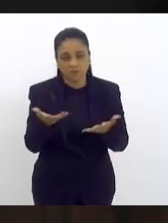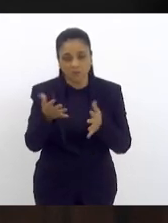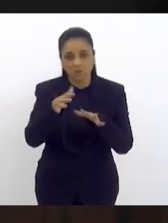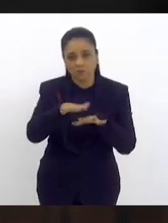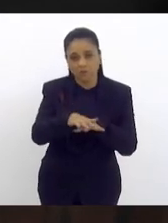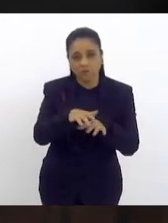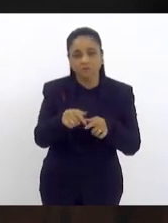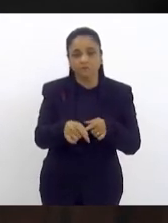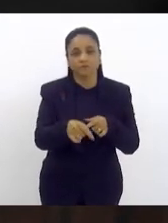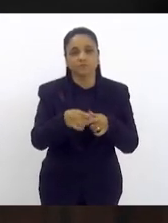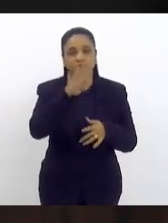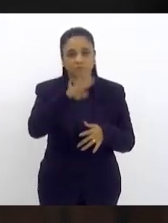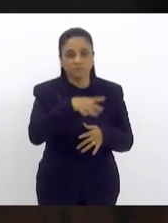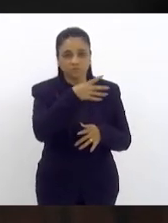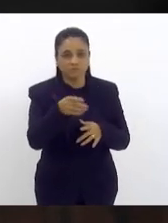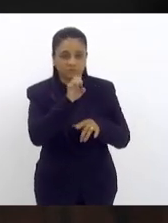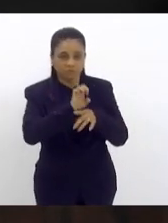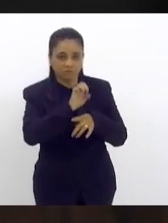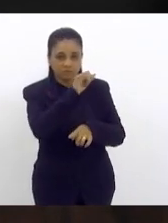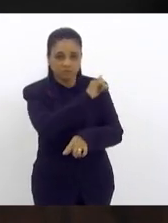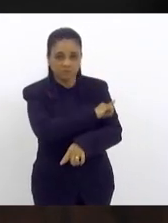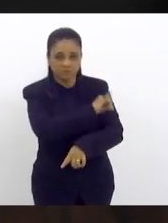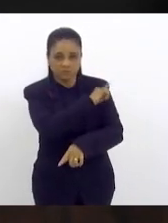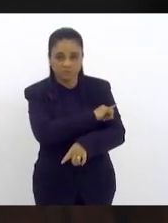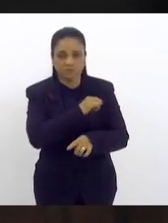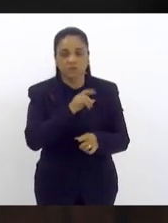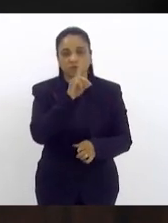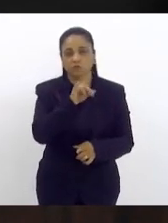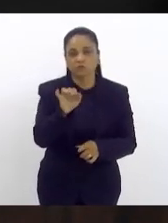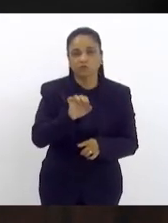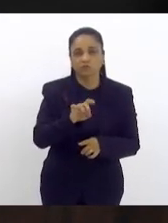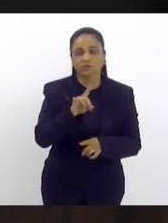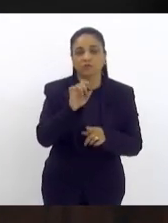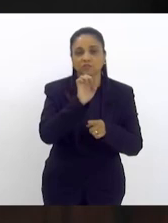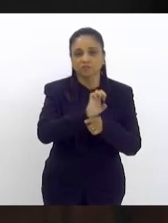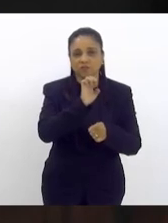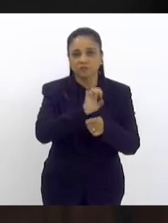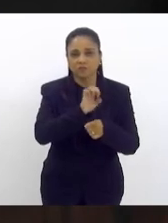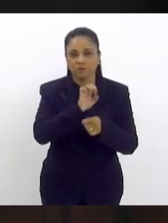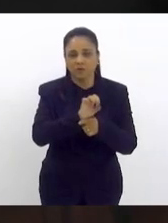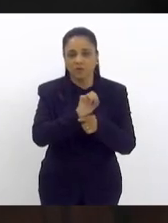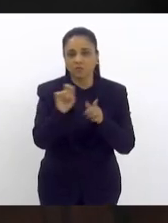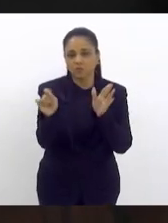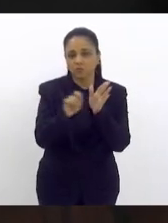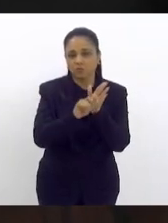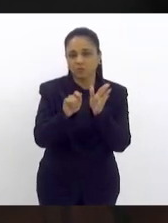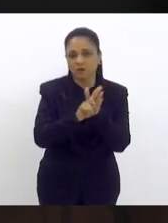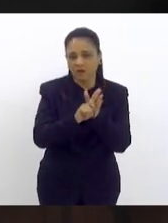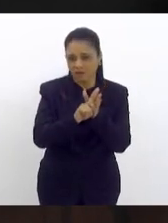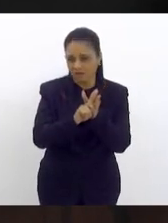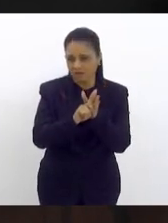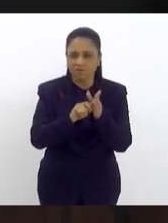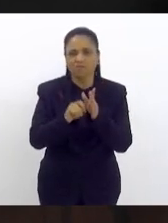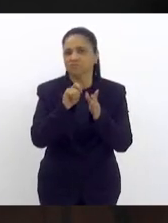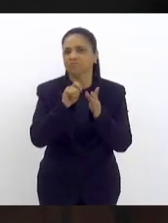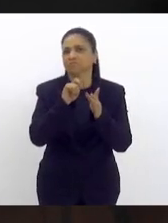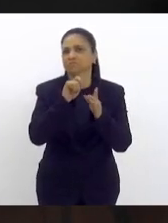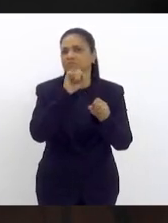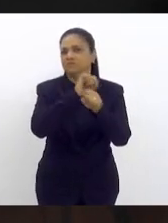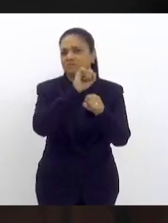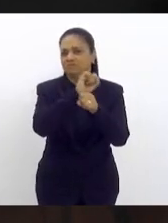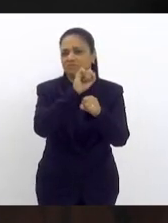no calendário Oficial do Estado do Rio de Janeiro o dia Estadual de lembrança do tráfico de escravos e sua